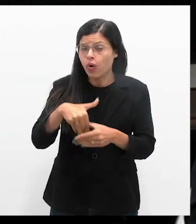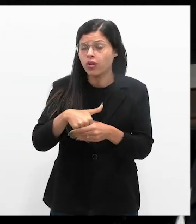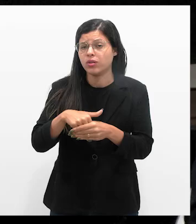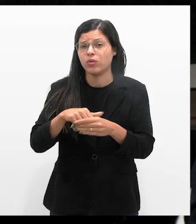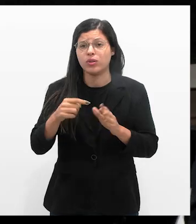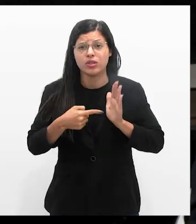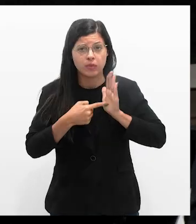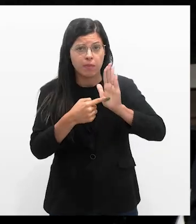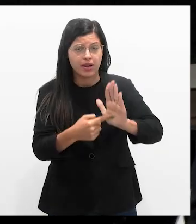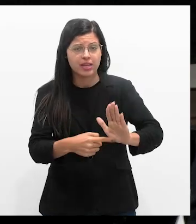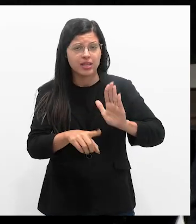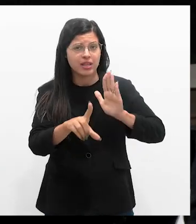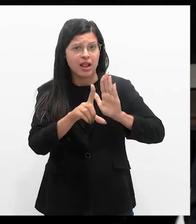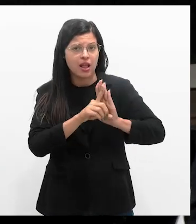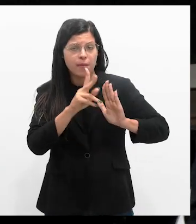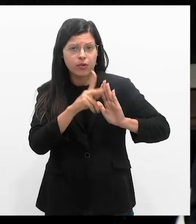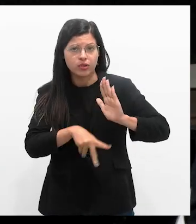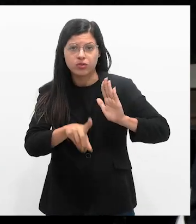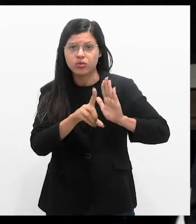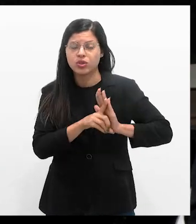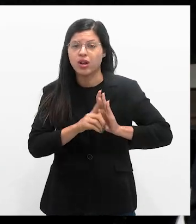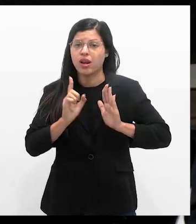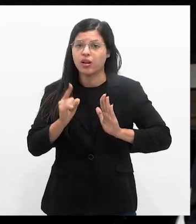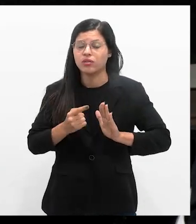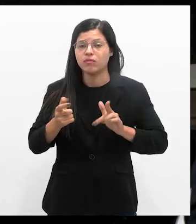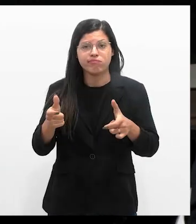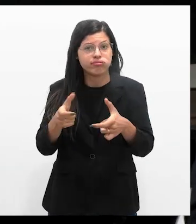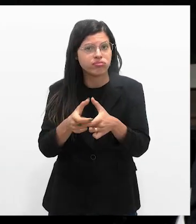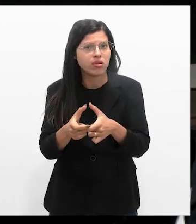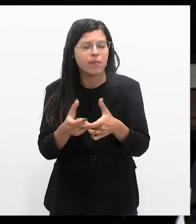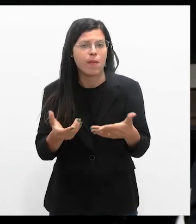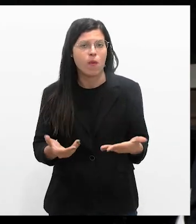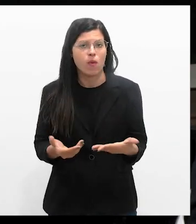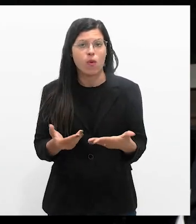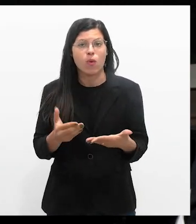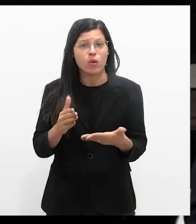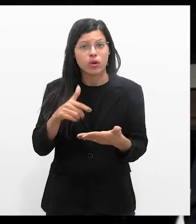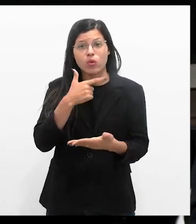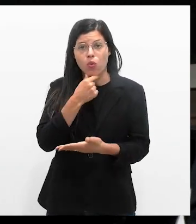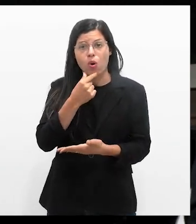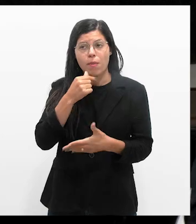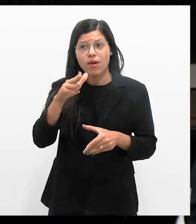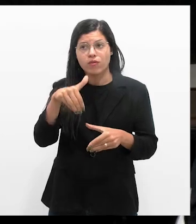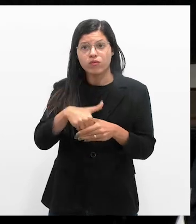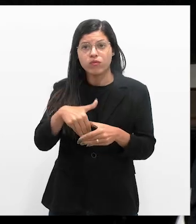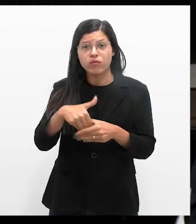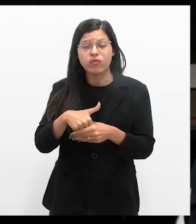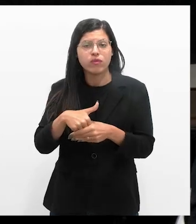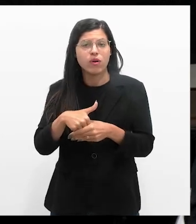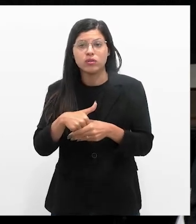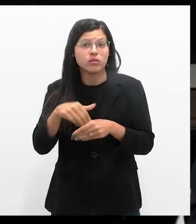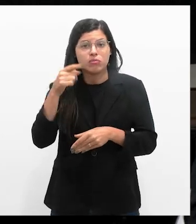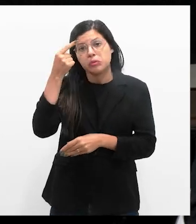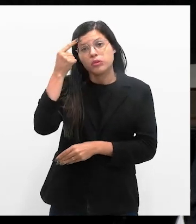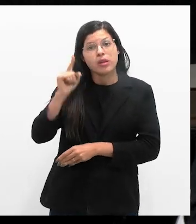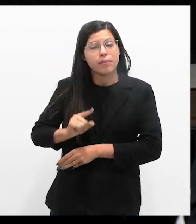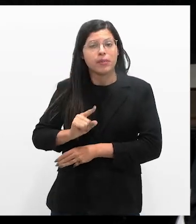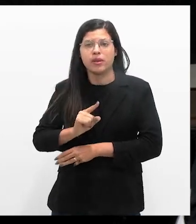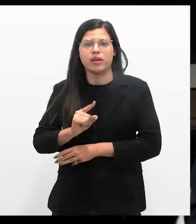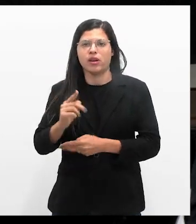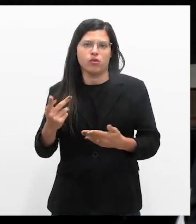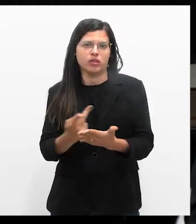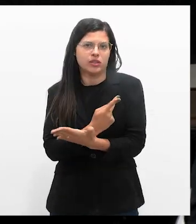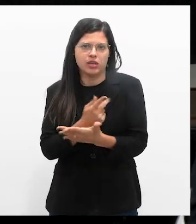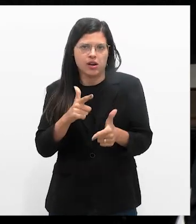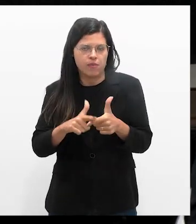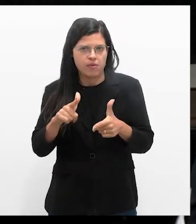para a Câmara, no Parlamento, e nós somos minoria. E muitas vezes eles votam chocados com aquilo que ele está encontrando.